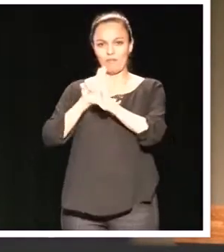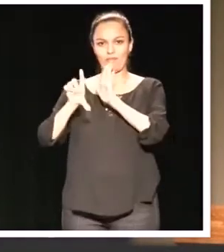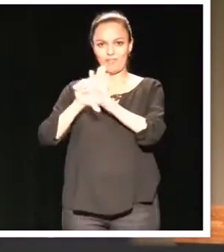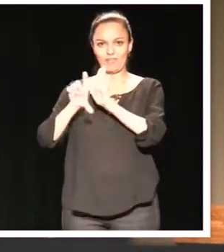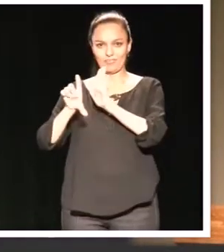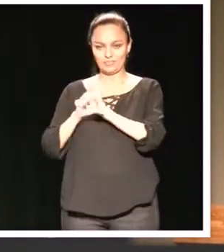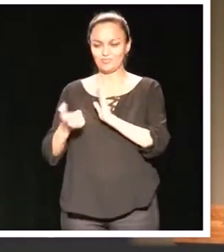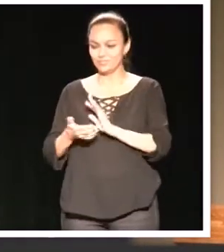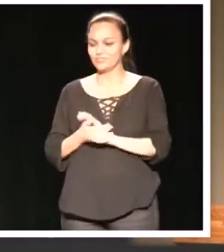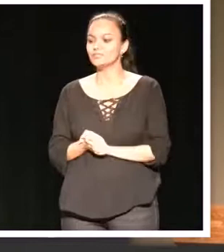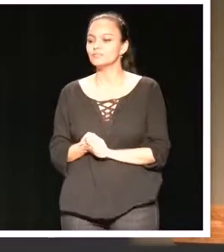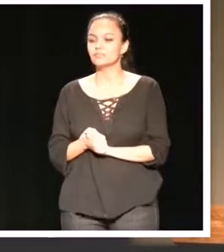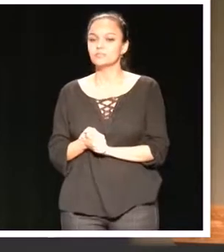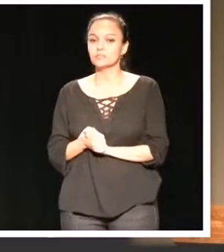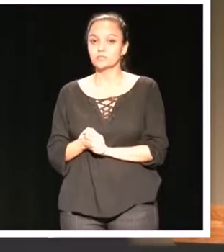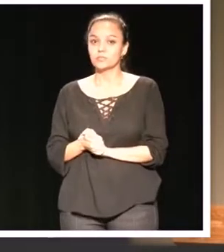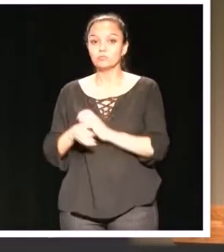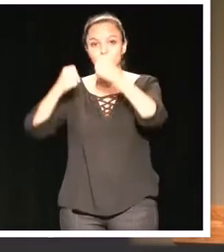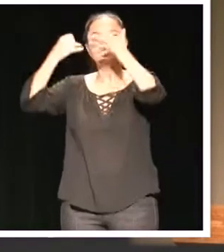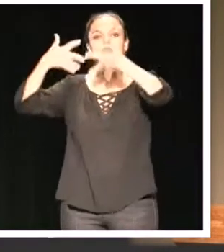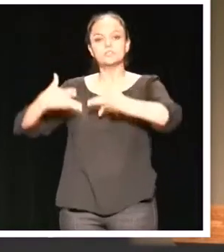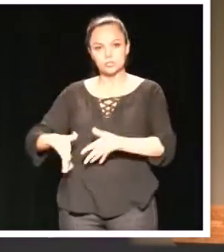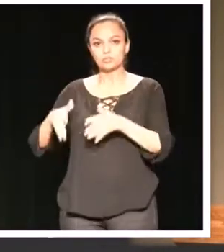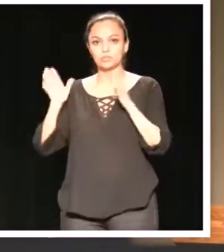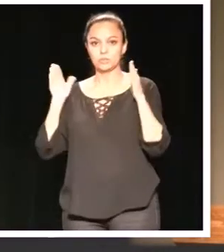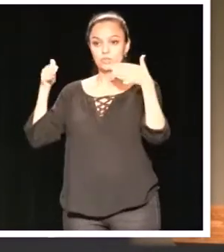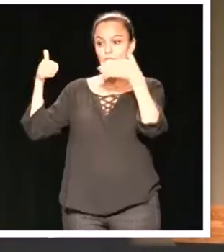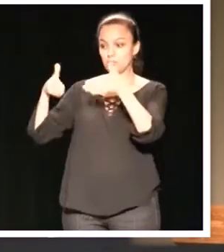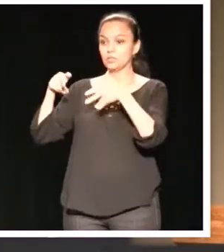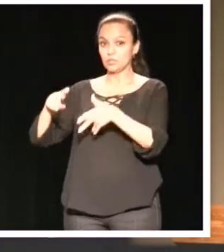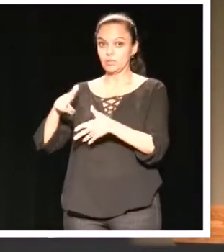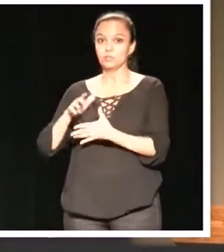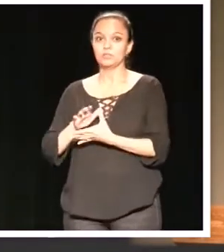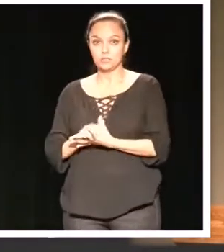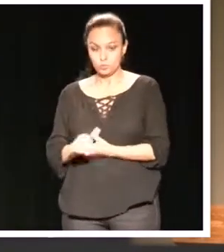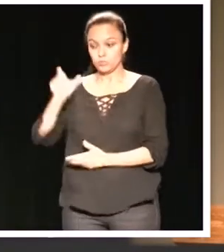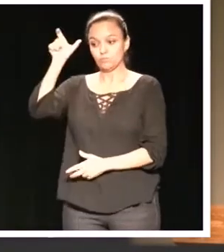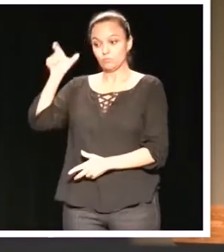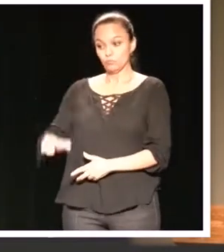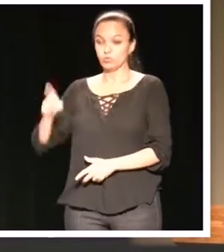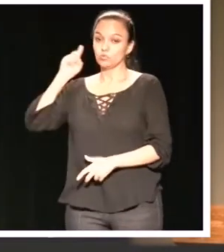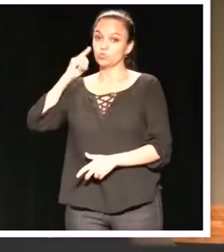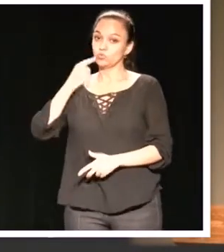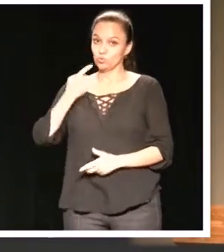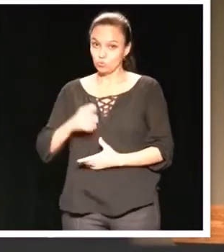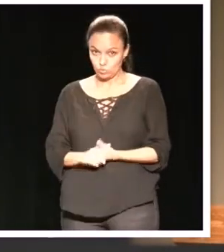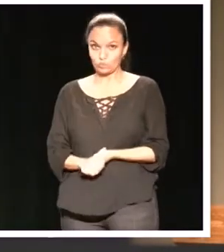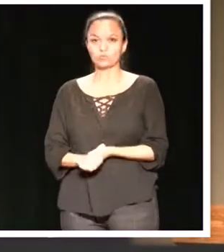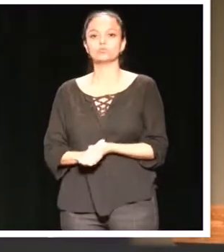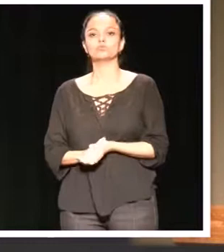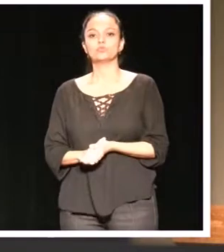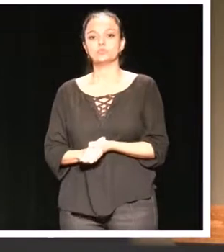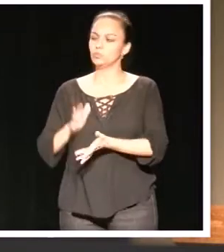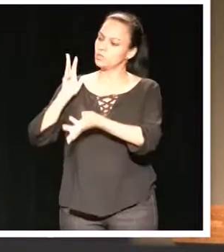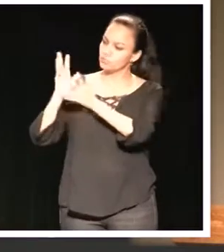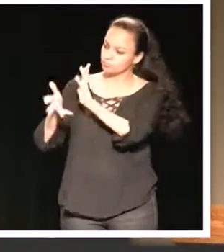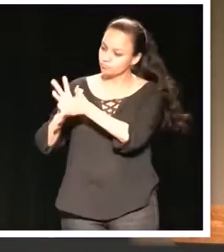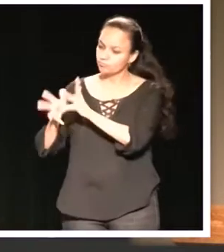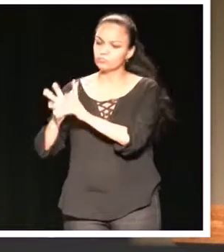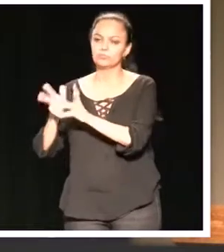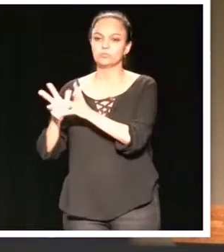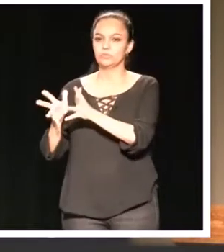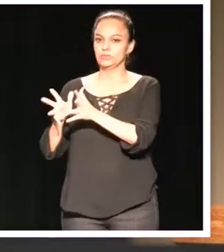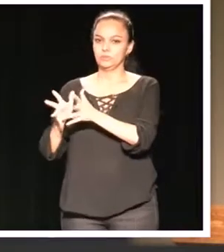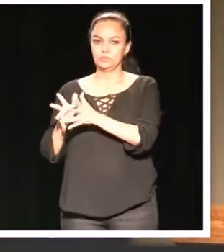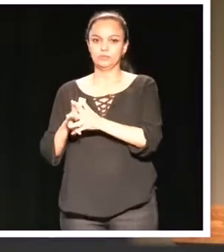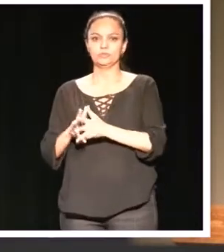aqui se faz referência especificamente à legislação atinente à pessoa surda, à sua comunidade surda, à sua língua de sinais,